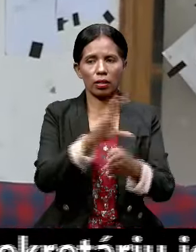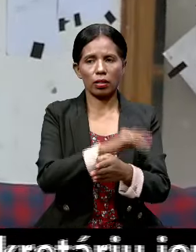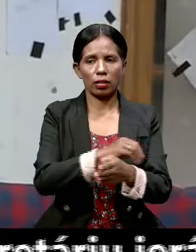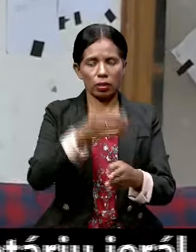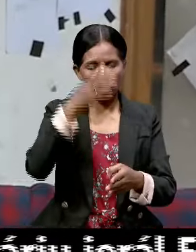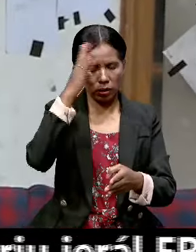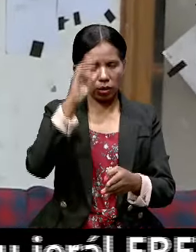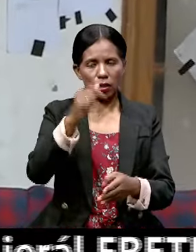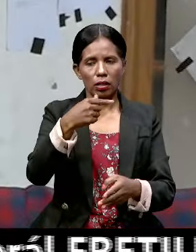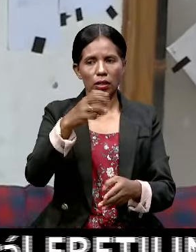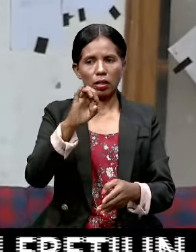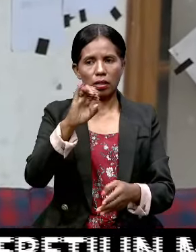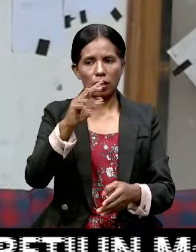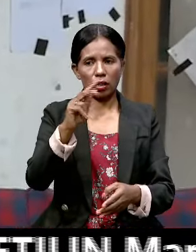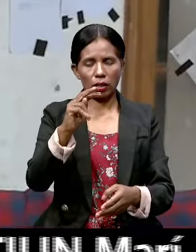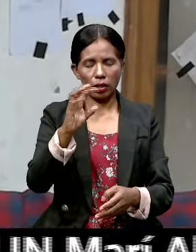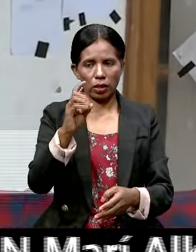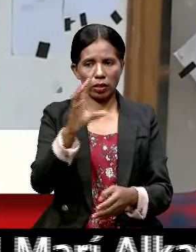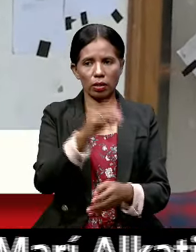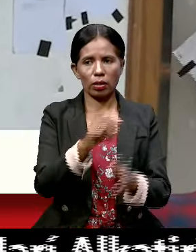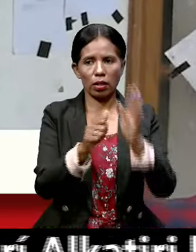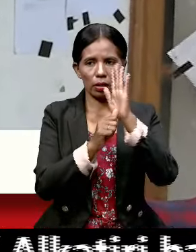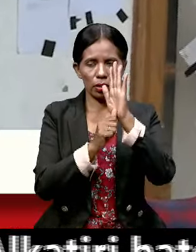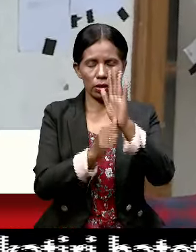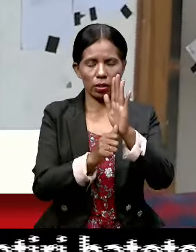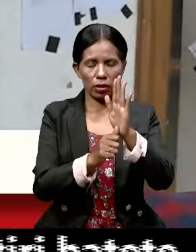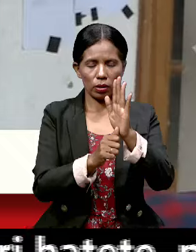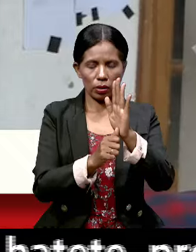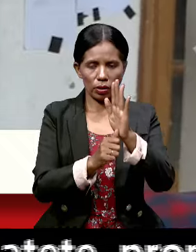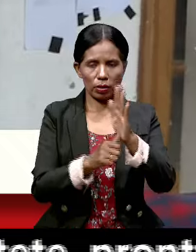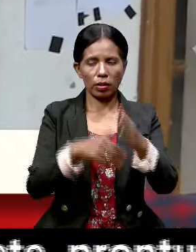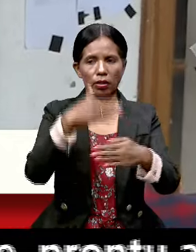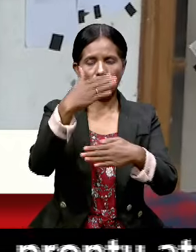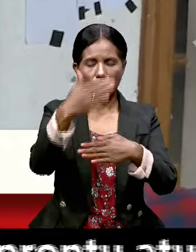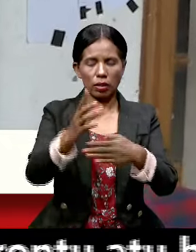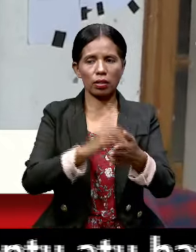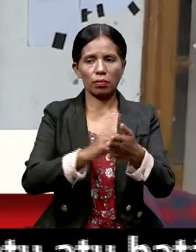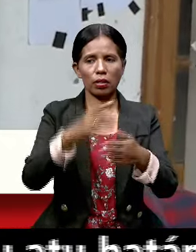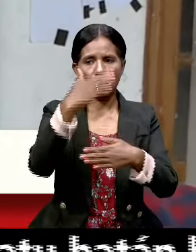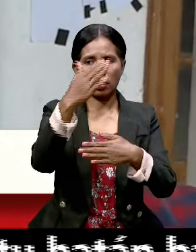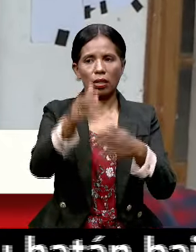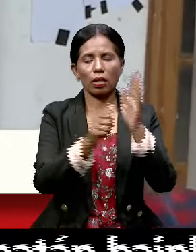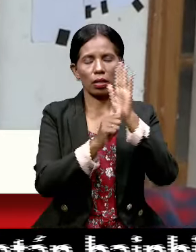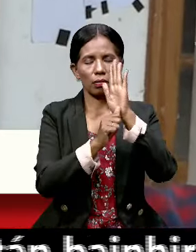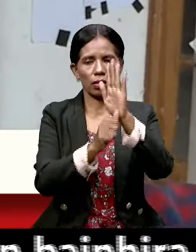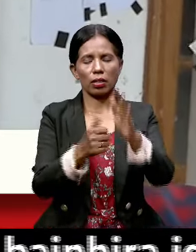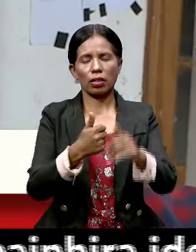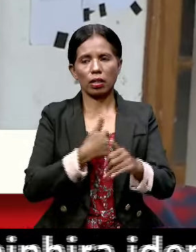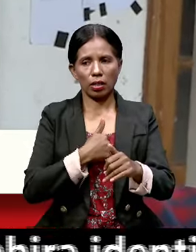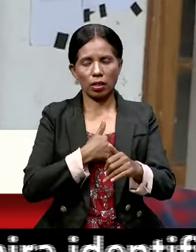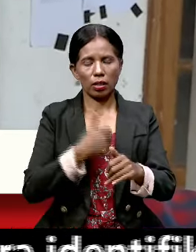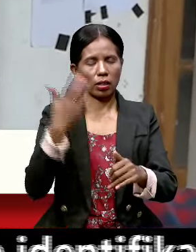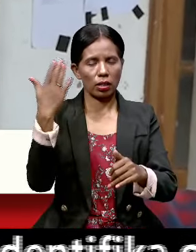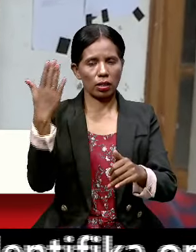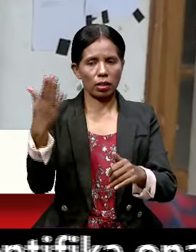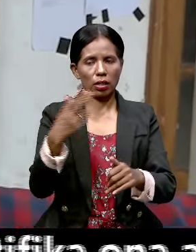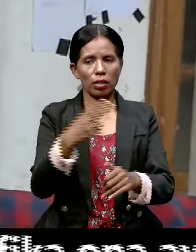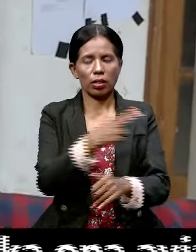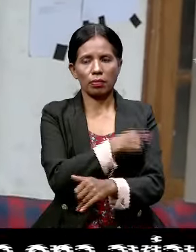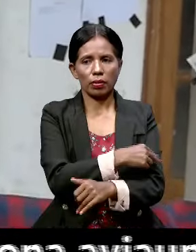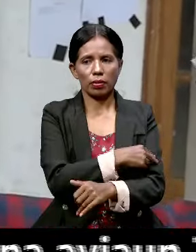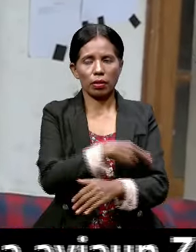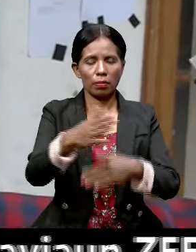despacho yang kata apresentação periódica, cada semana ida nem apresentaan ya esquadra nebe ma bisik